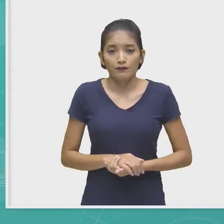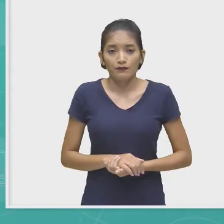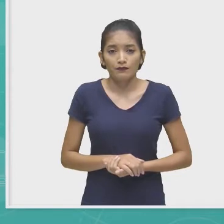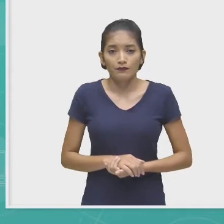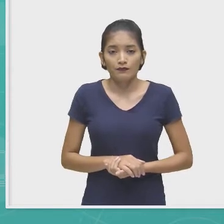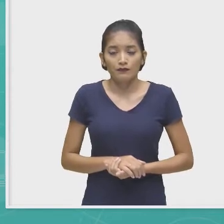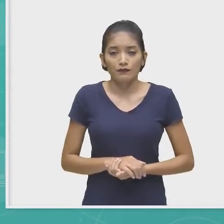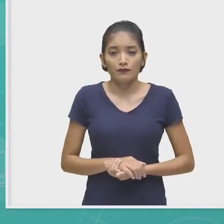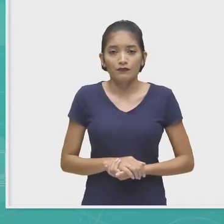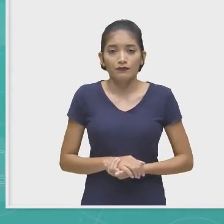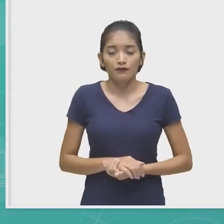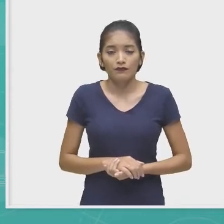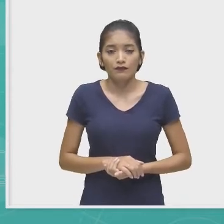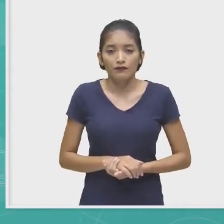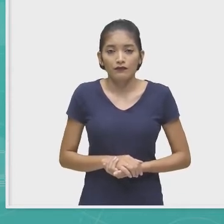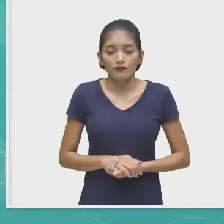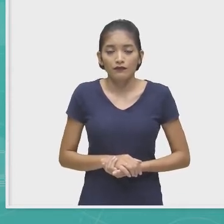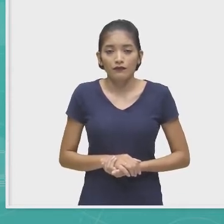realizar